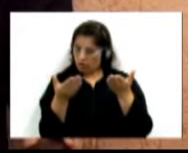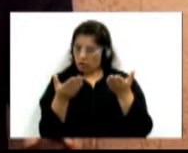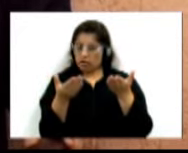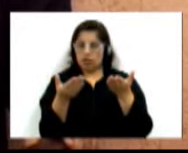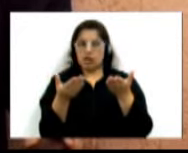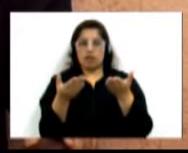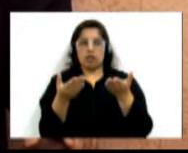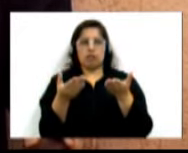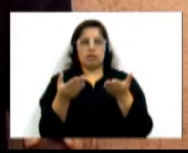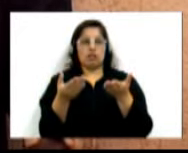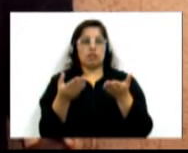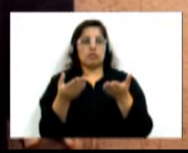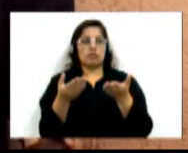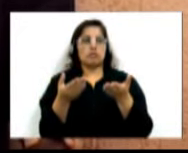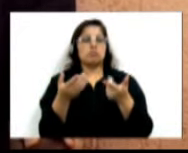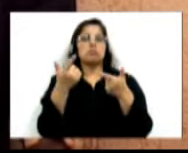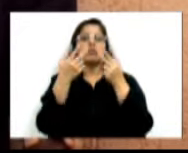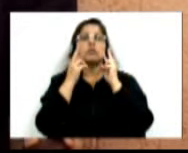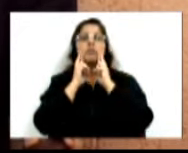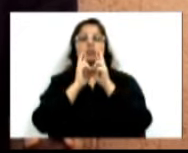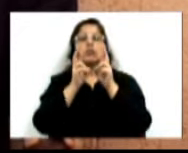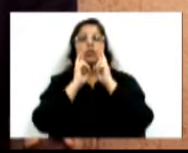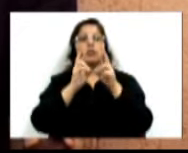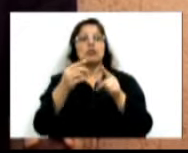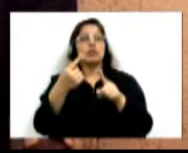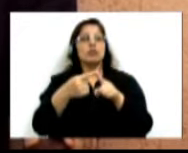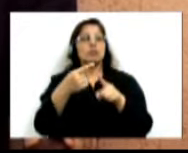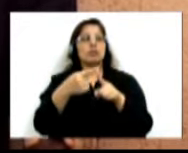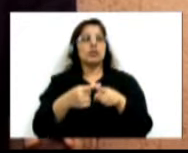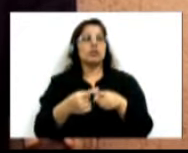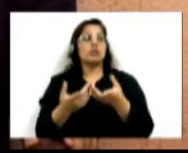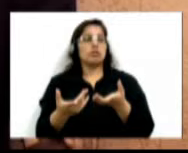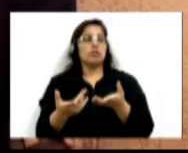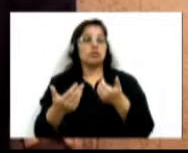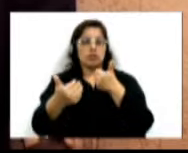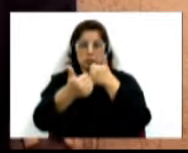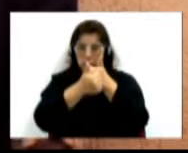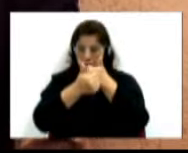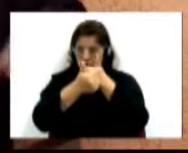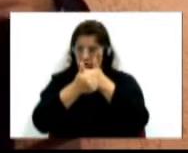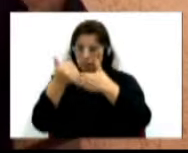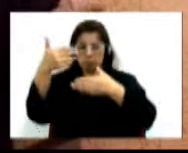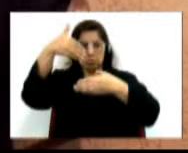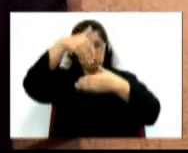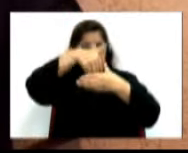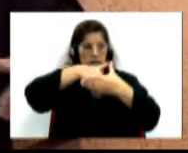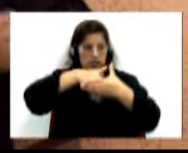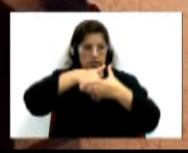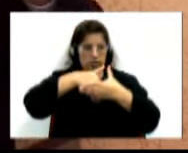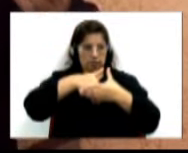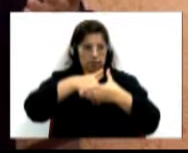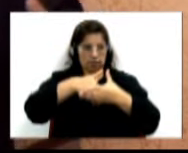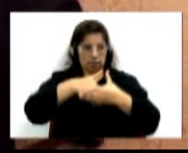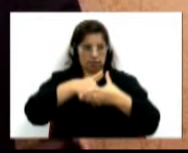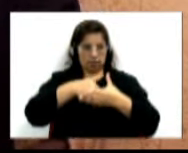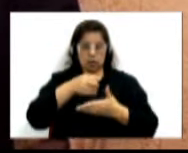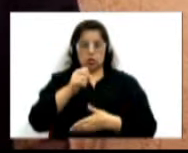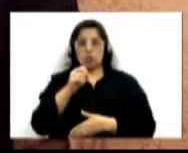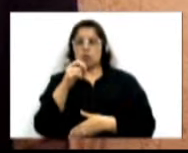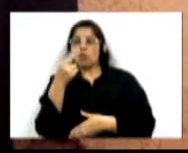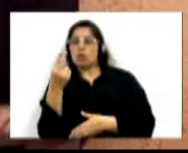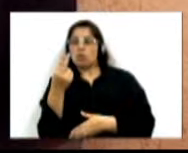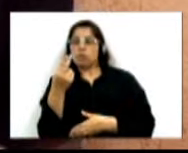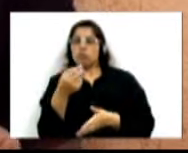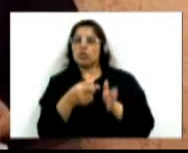estamos próximos de novas eleições? Ou vocês já eram contra antes? E queriam apenas dar apoio a esse governo?